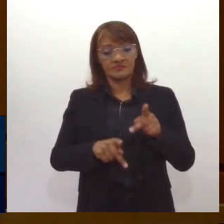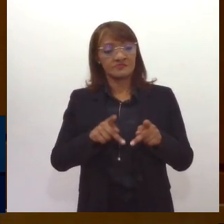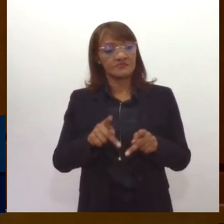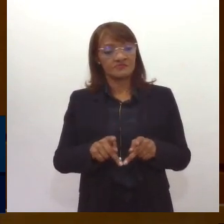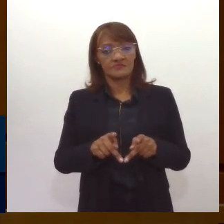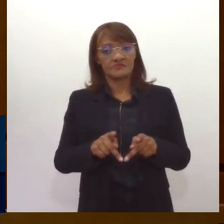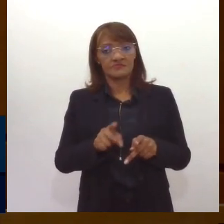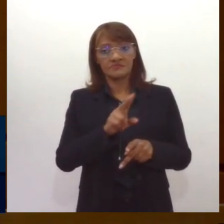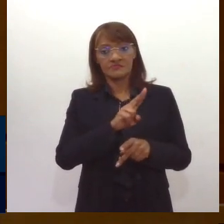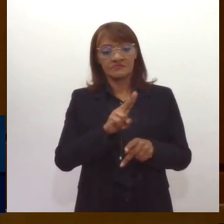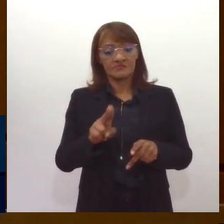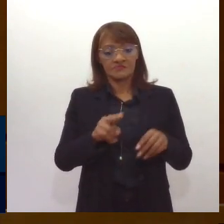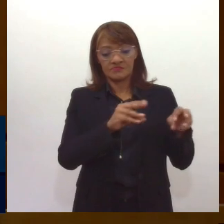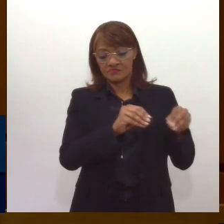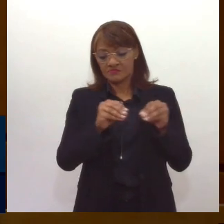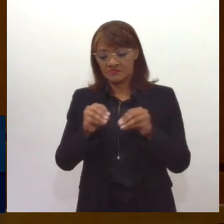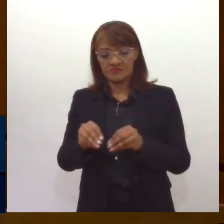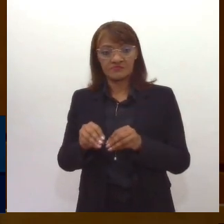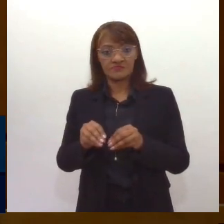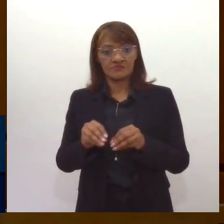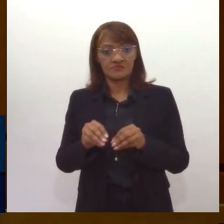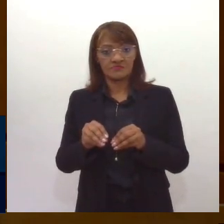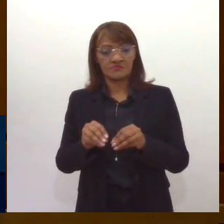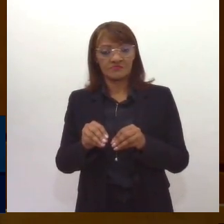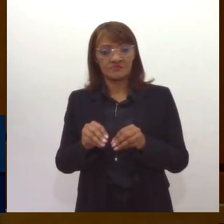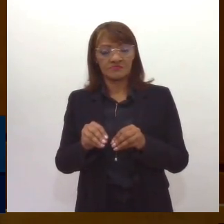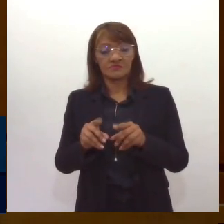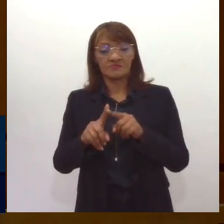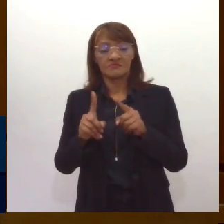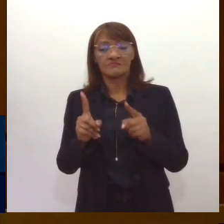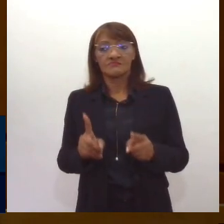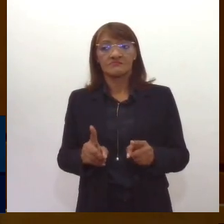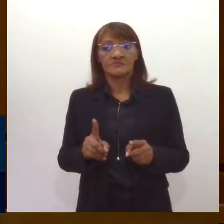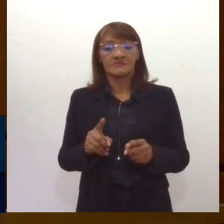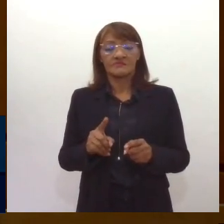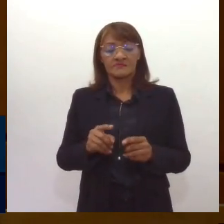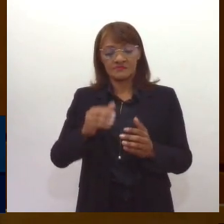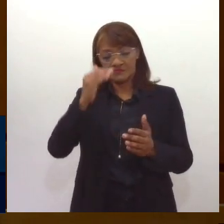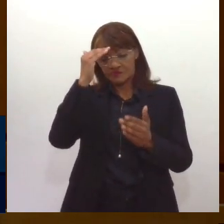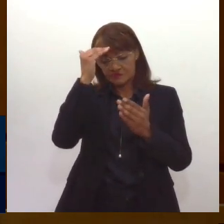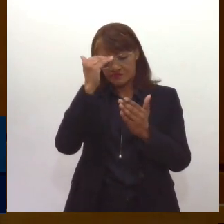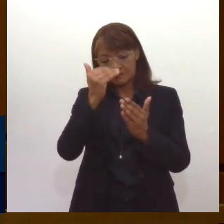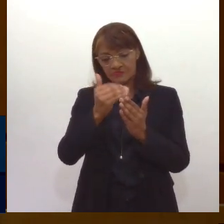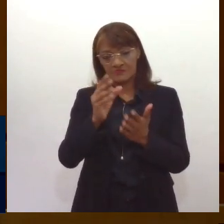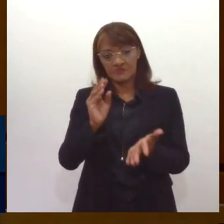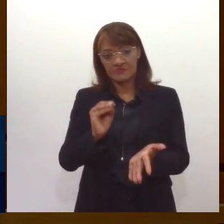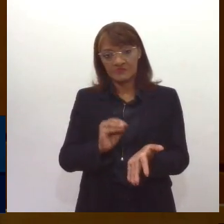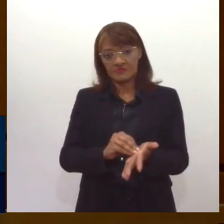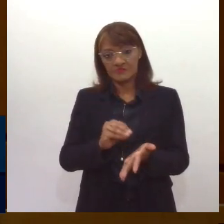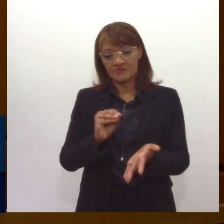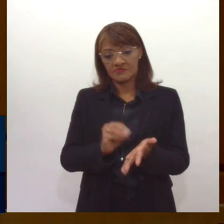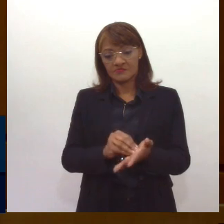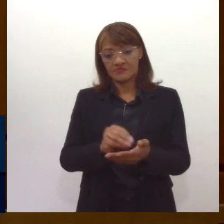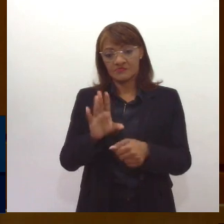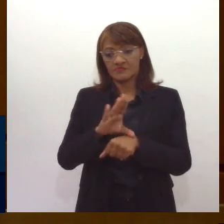desobedecendo aquilo que está estabelecido na Constituição Federal.